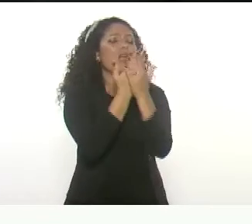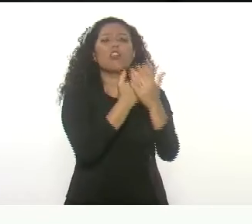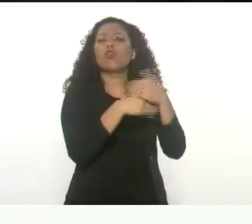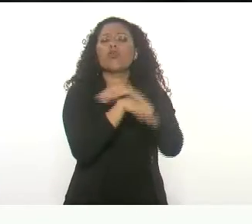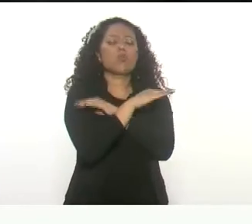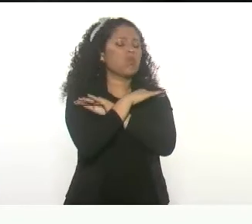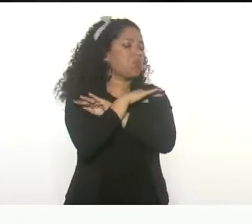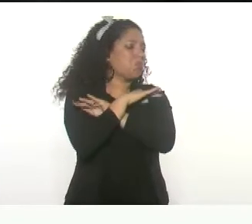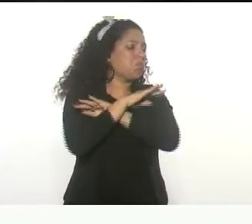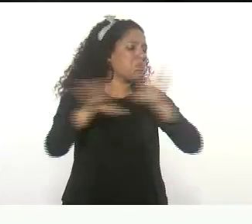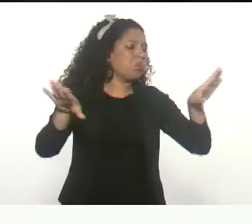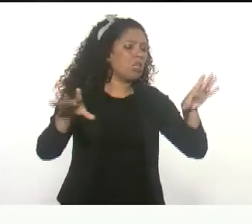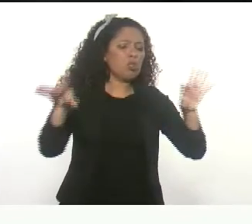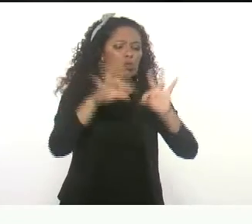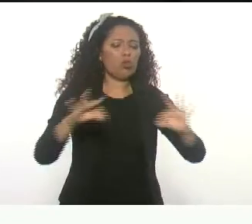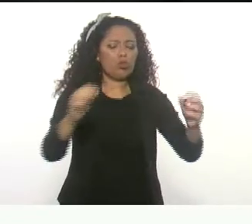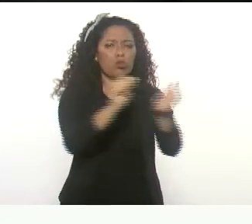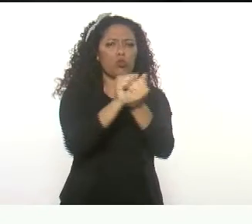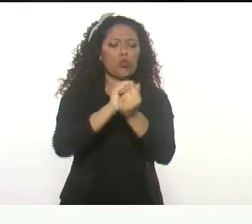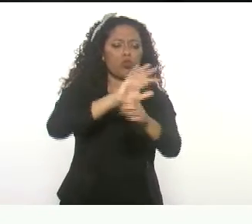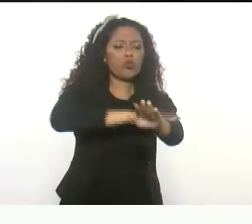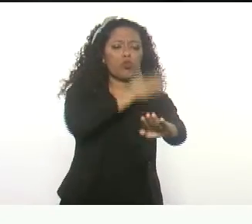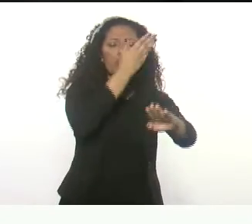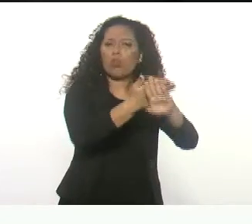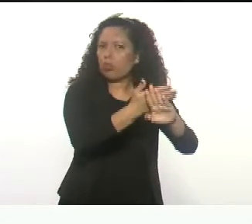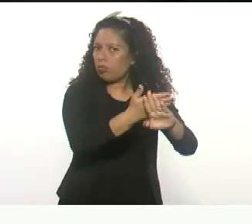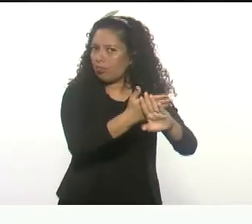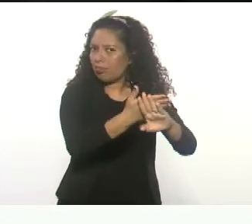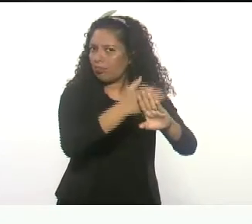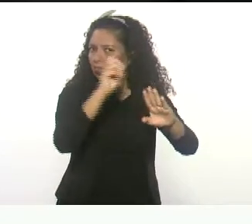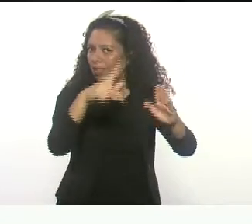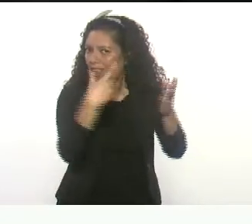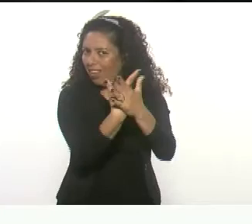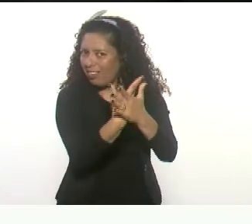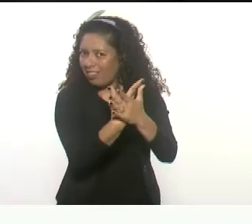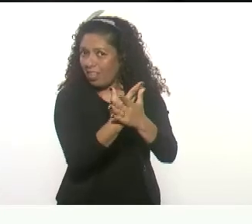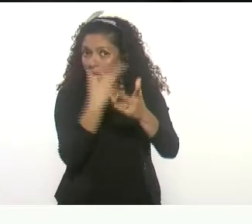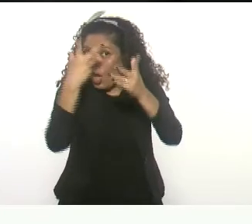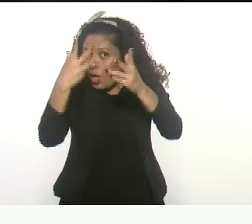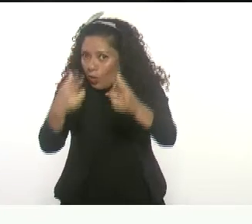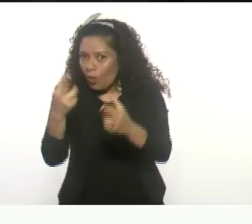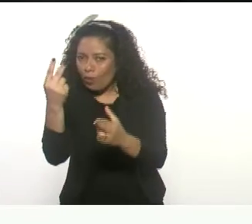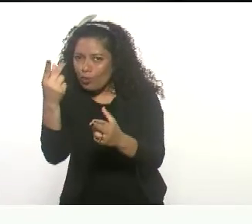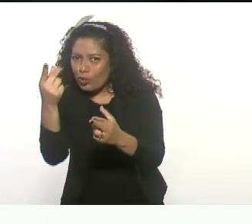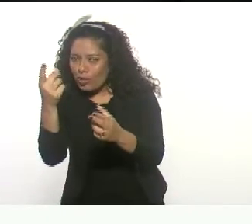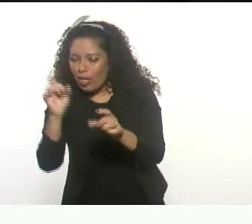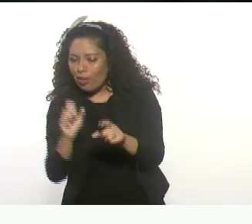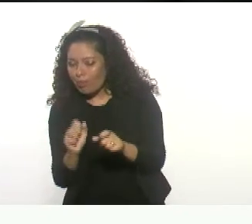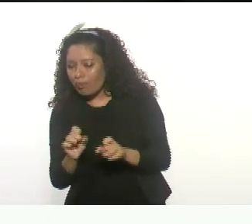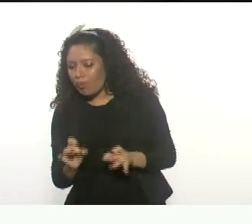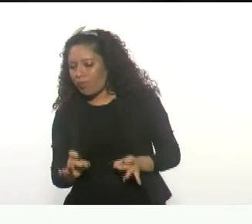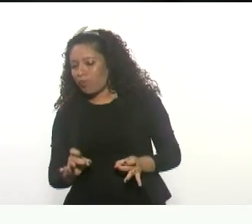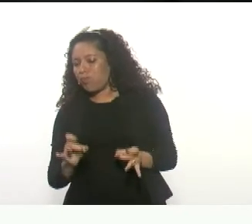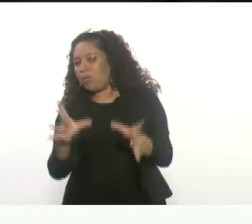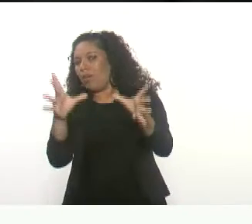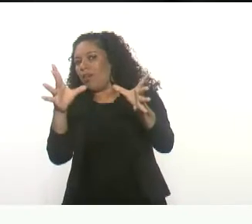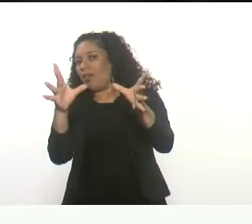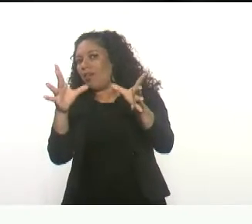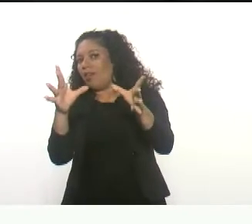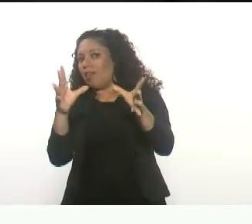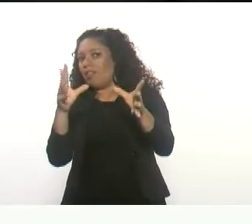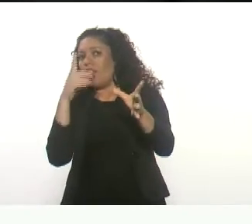espaço ocioso e coloca todo mundo em tempo integral. Isso é jogar dinheiro no lixo. Resumo da minha fala é